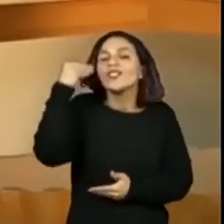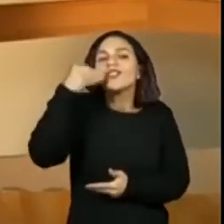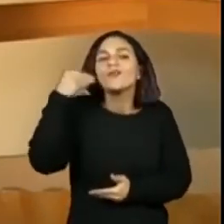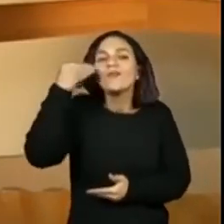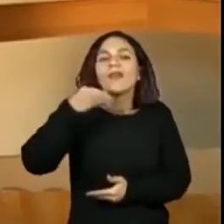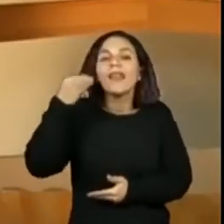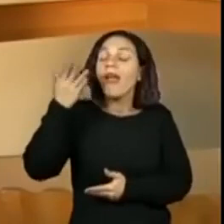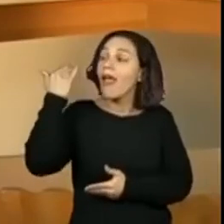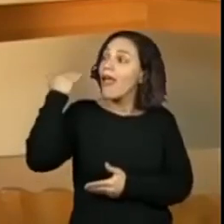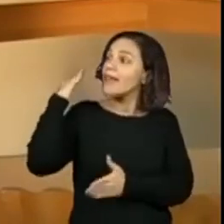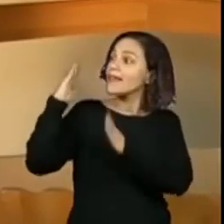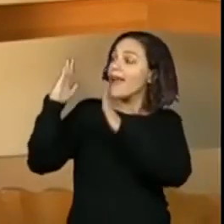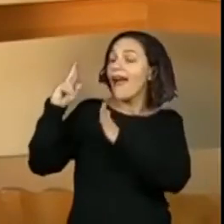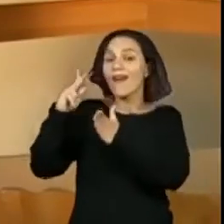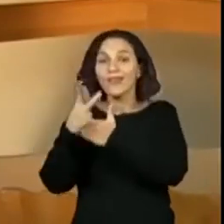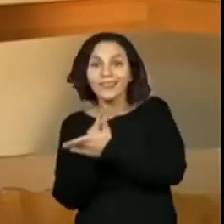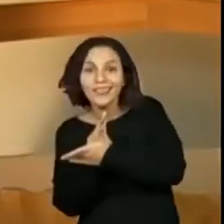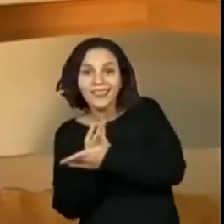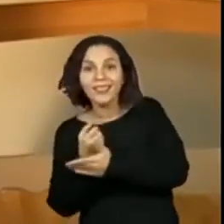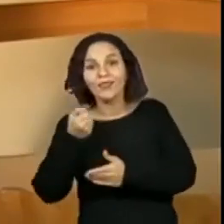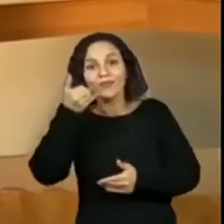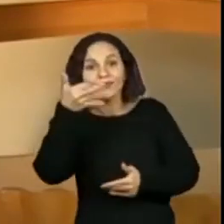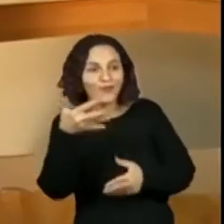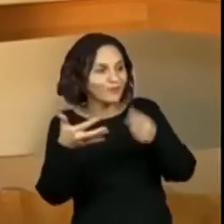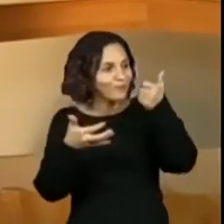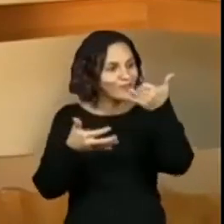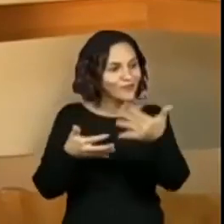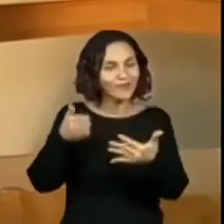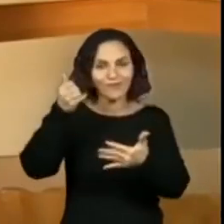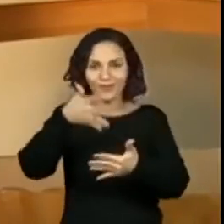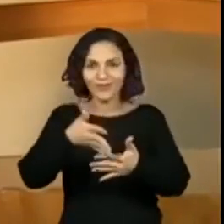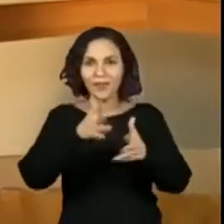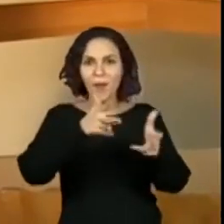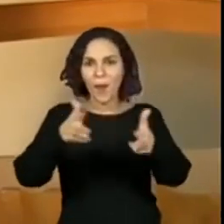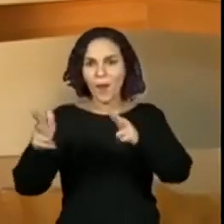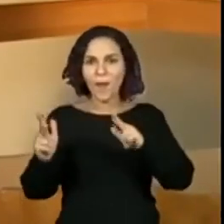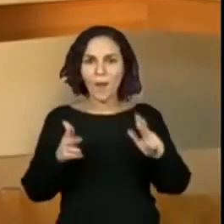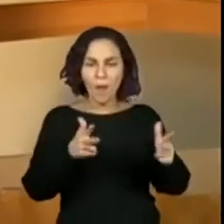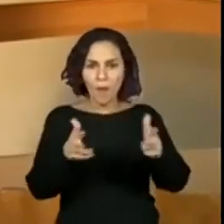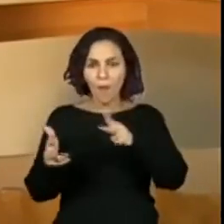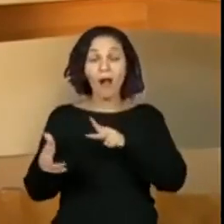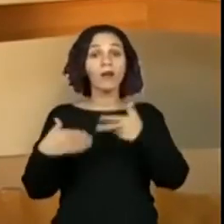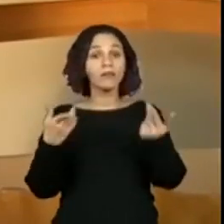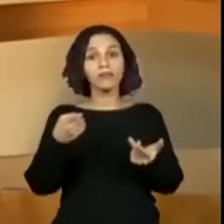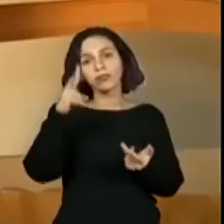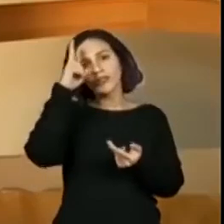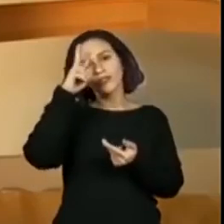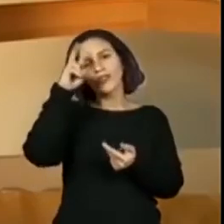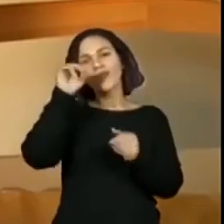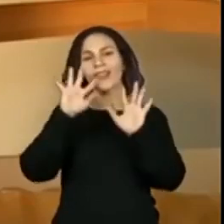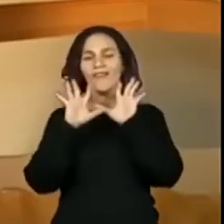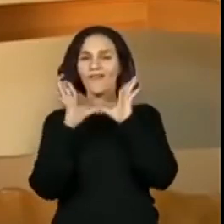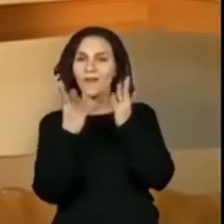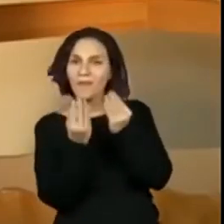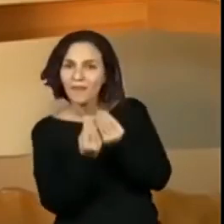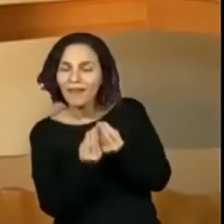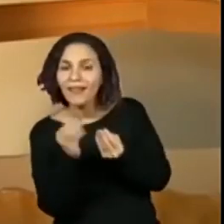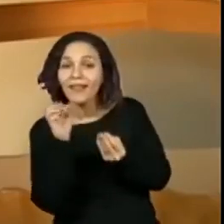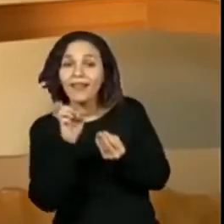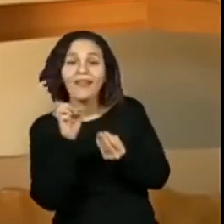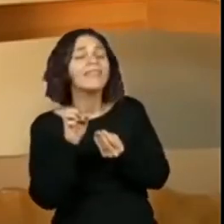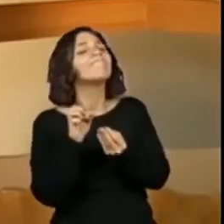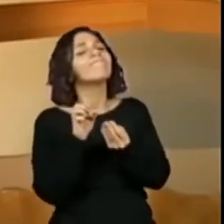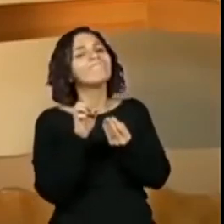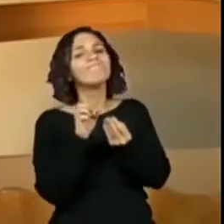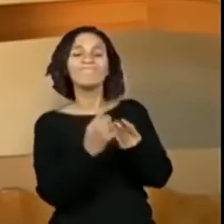determinado tempo. Então, essas histórias levantadas em família e contadas servem